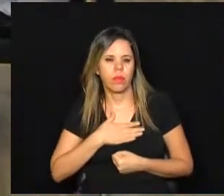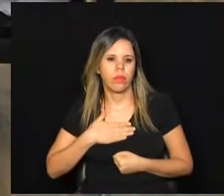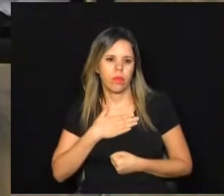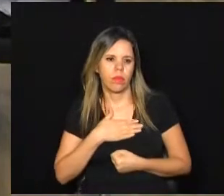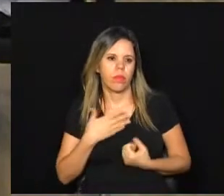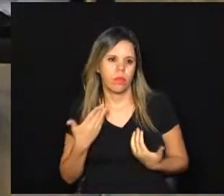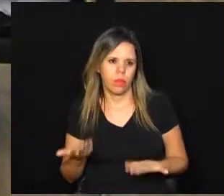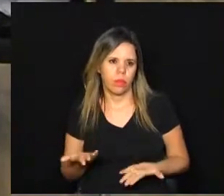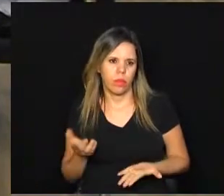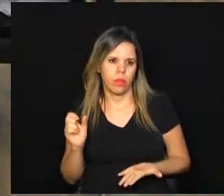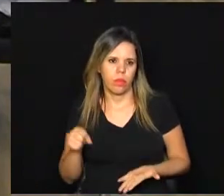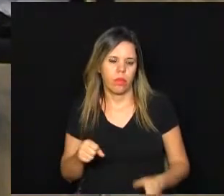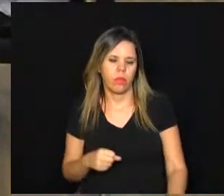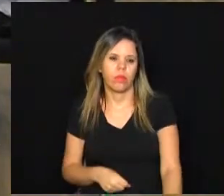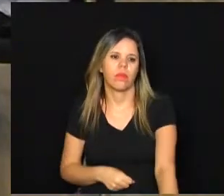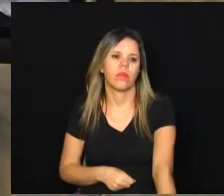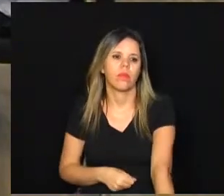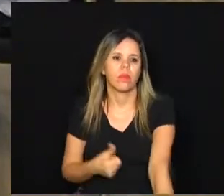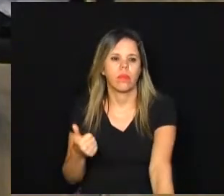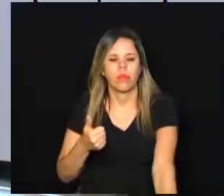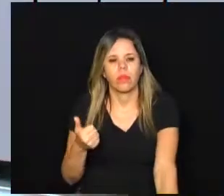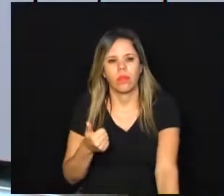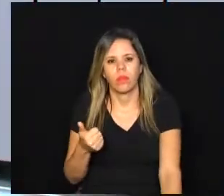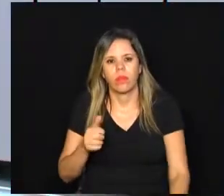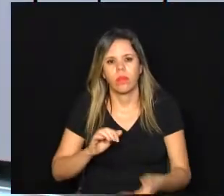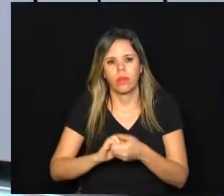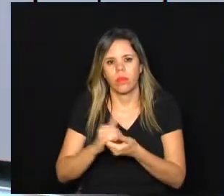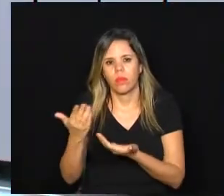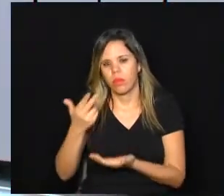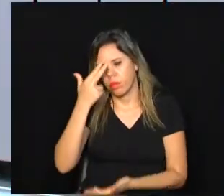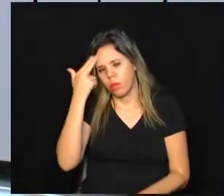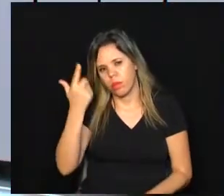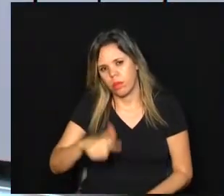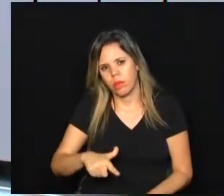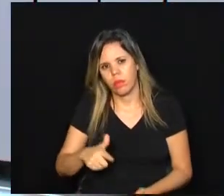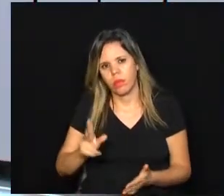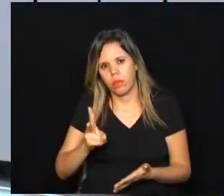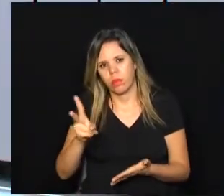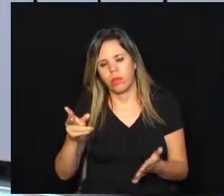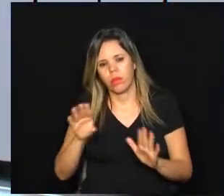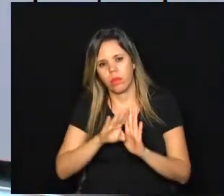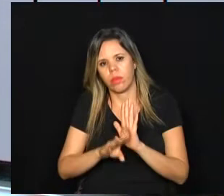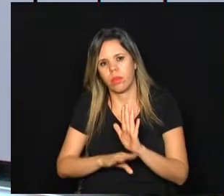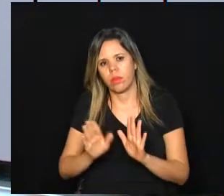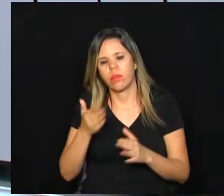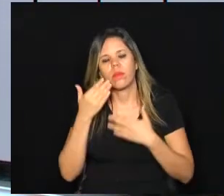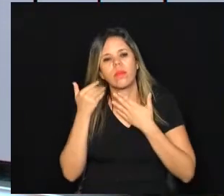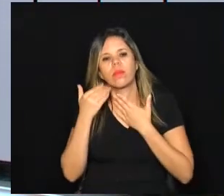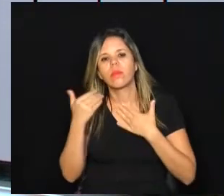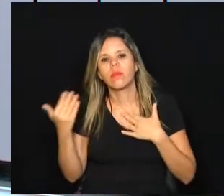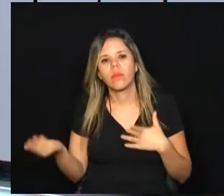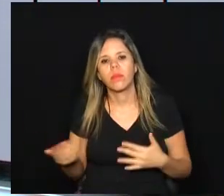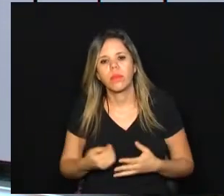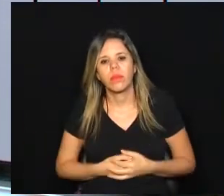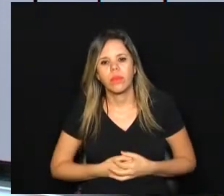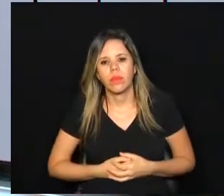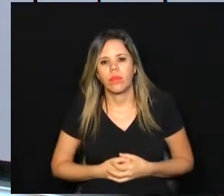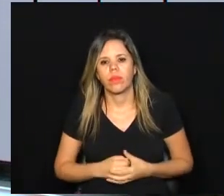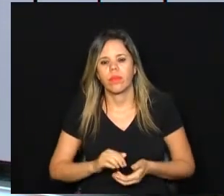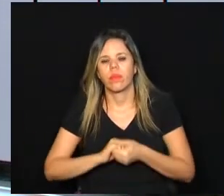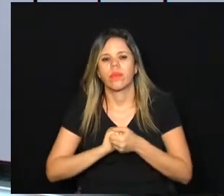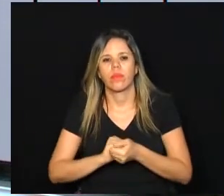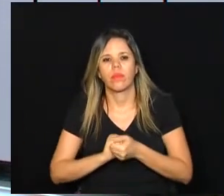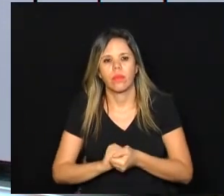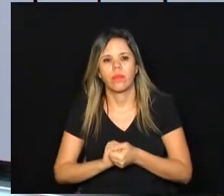então. Sim. Primeiro eu quero cumprimentá-lo mais uma vez pela condução do programa, já aproveitar aí,